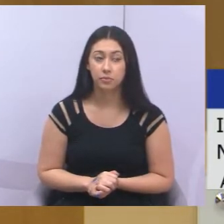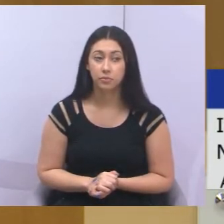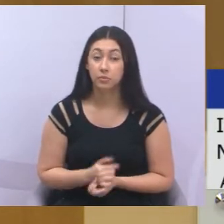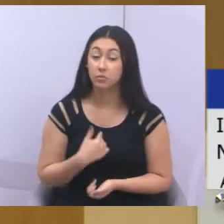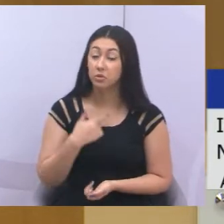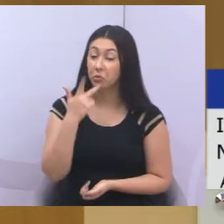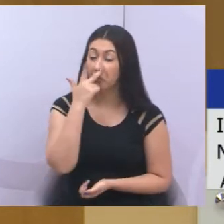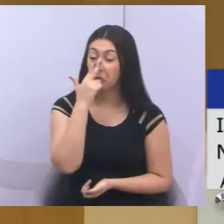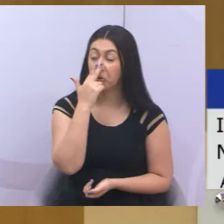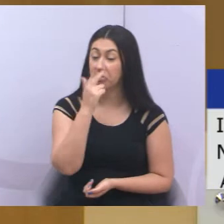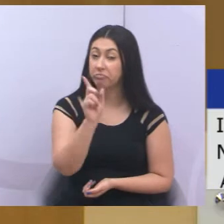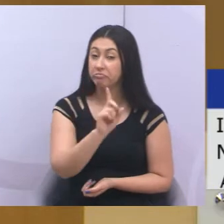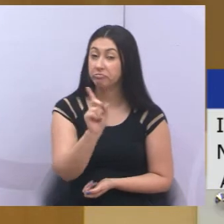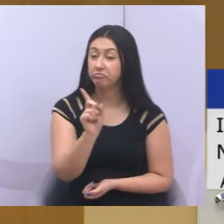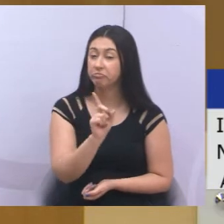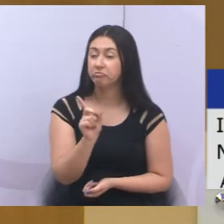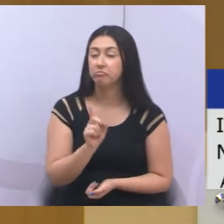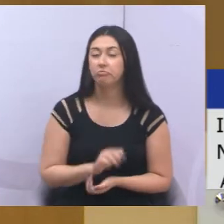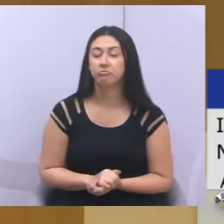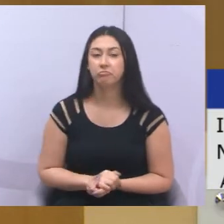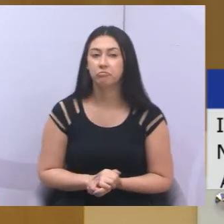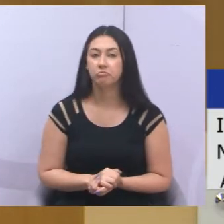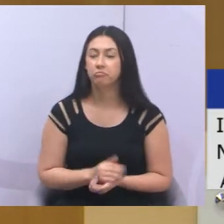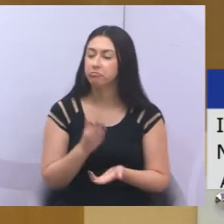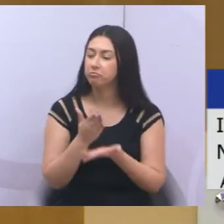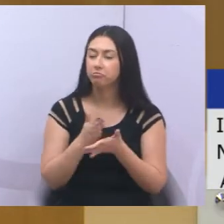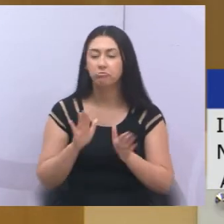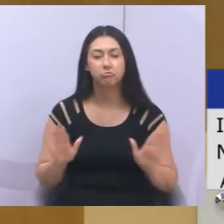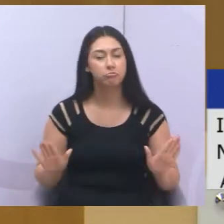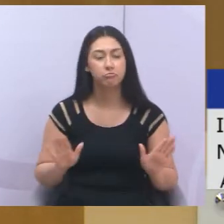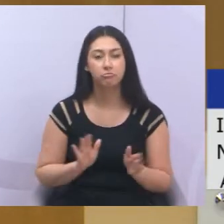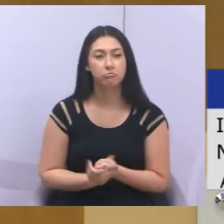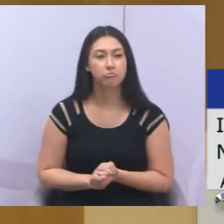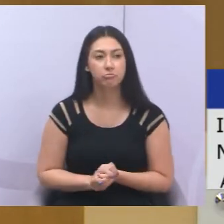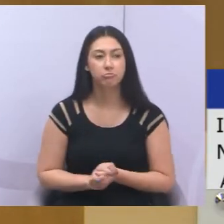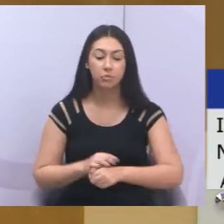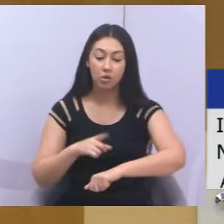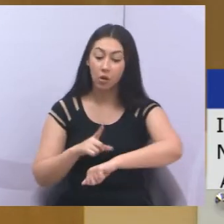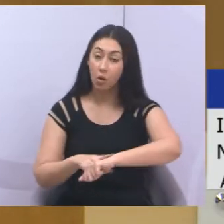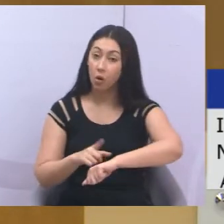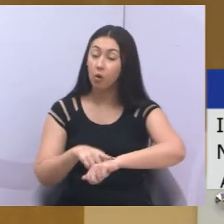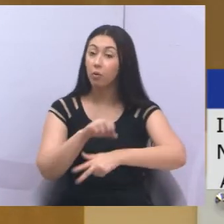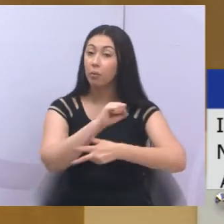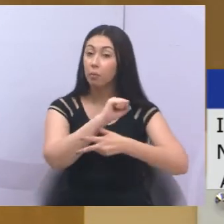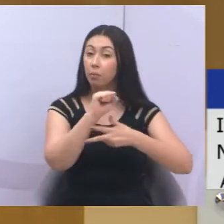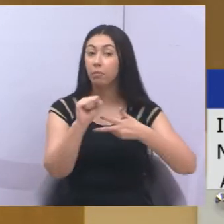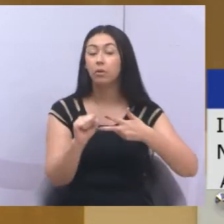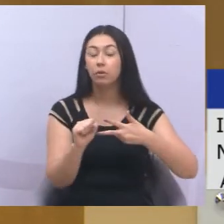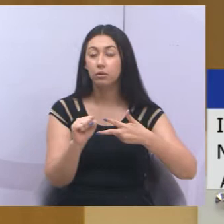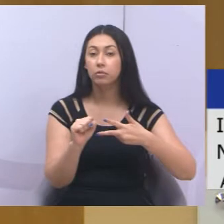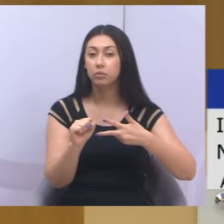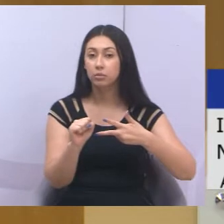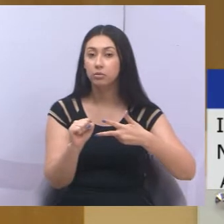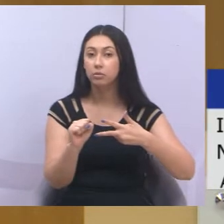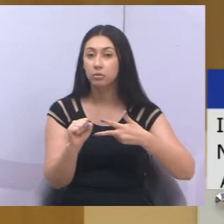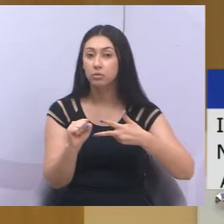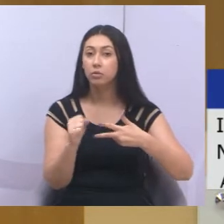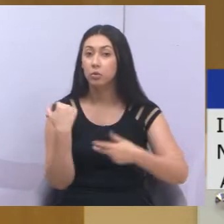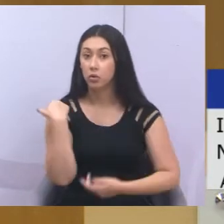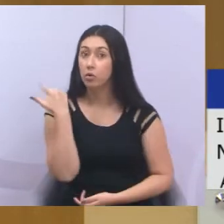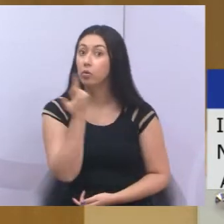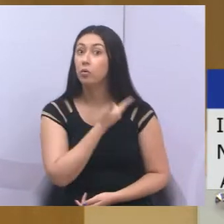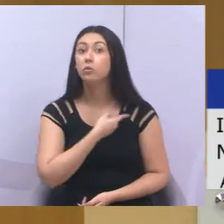Eu acho que não. Eu acho que chega. Eu acho que está na hora do poder público. Eu acho que está na hora de